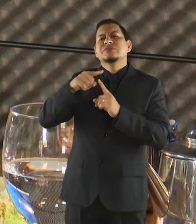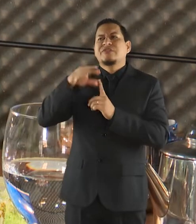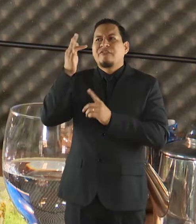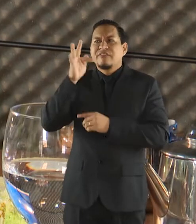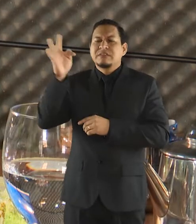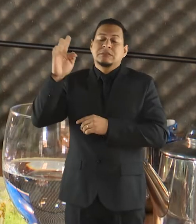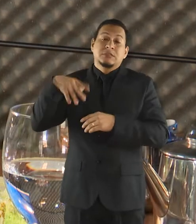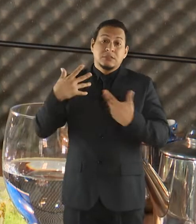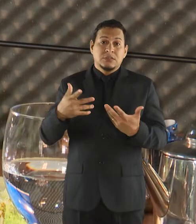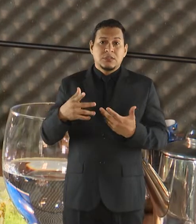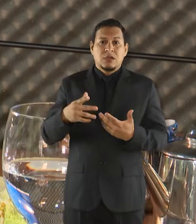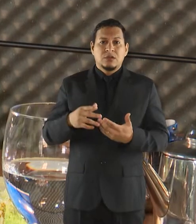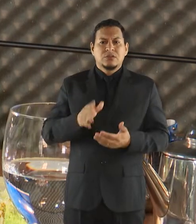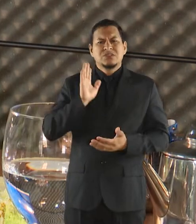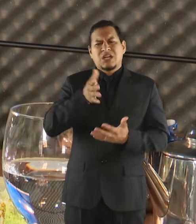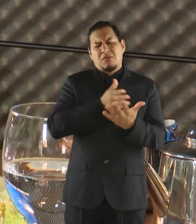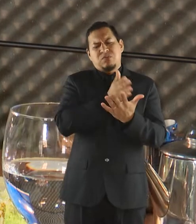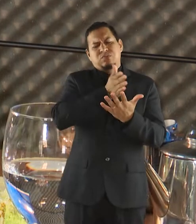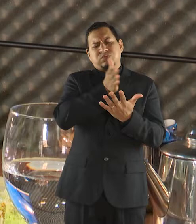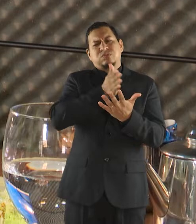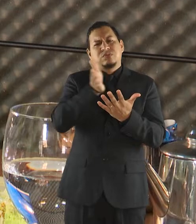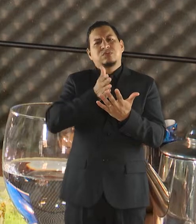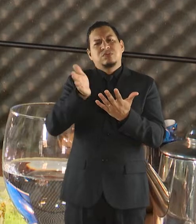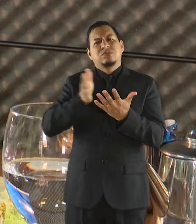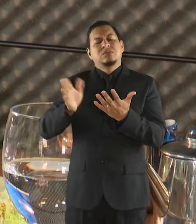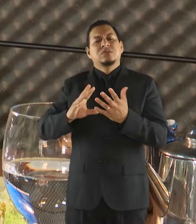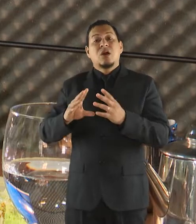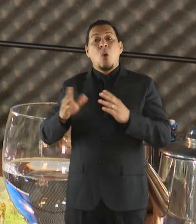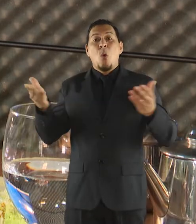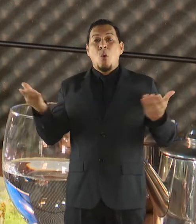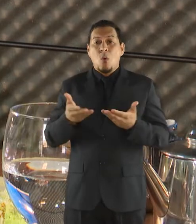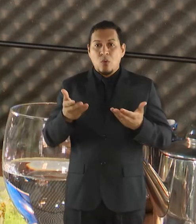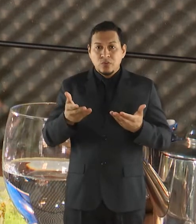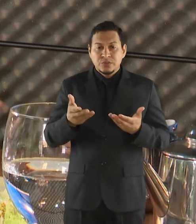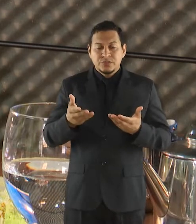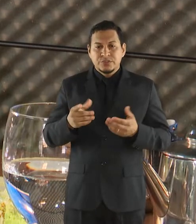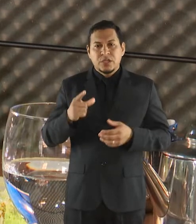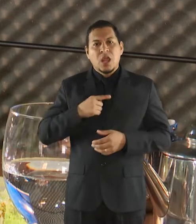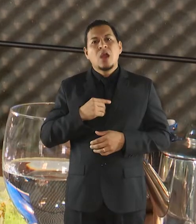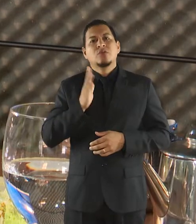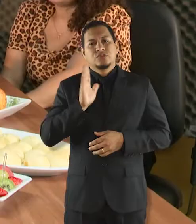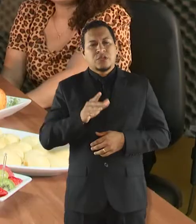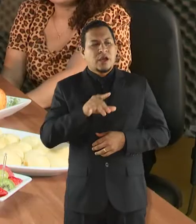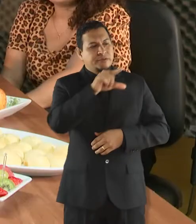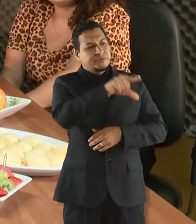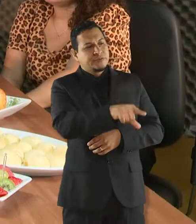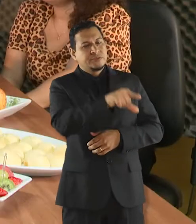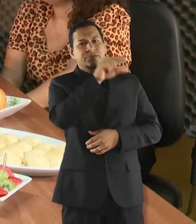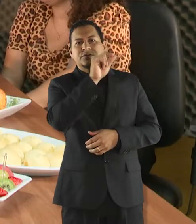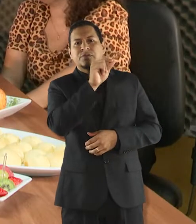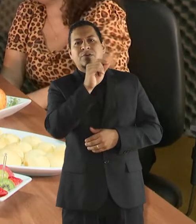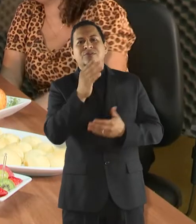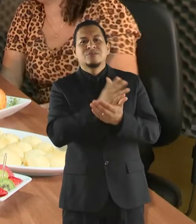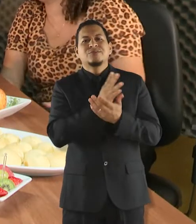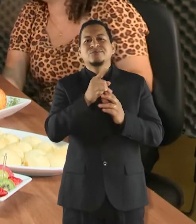filosóficas. Então, assim, eu já li de tudo na vida. tudo. Hoje, assim, hoje eu já faço uma seleção. Na biblioteca